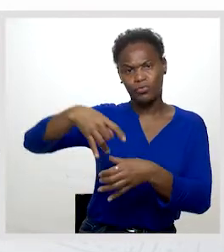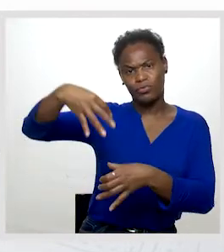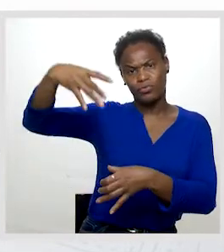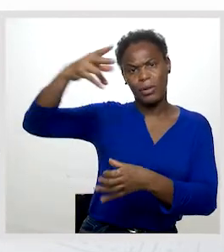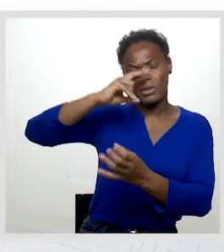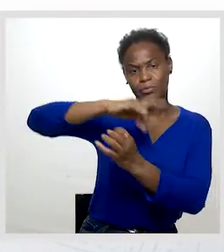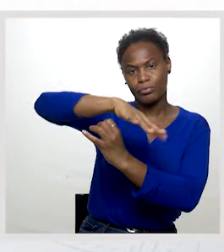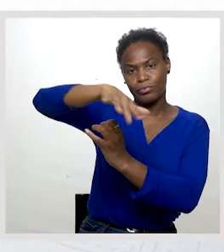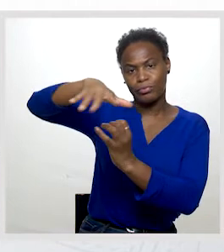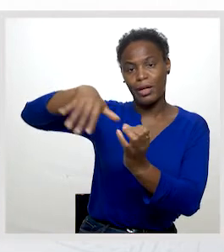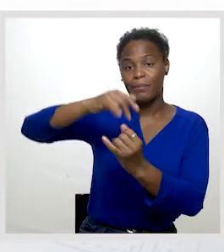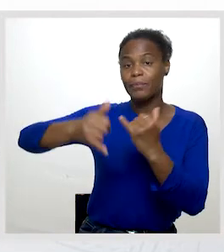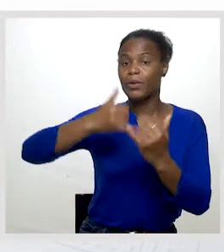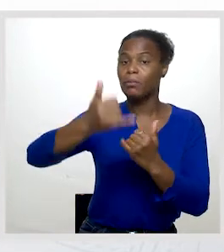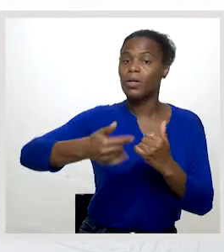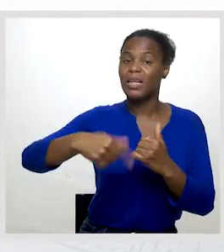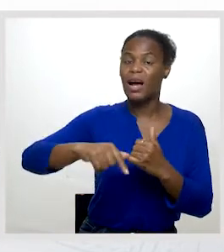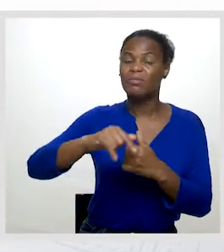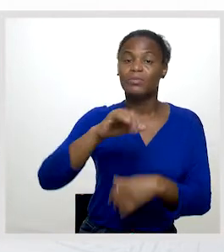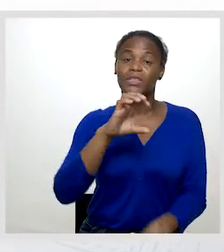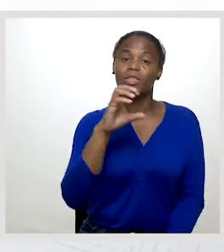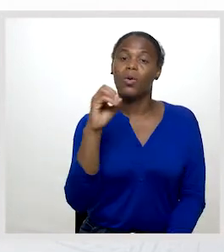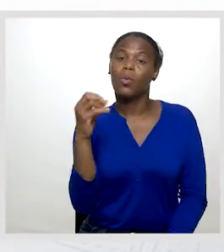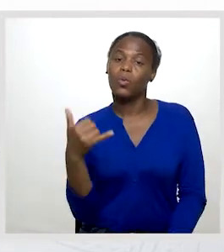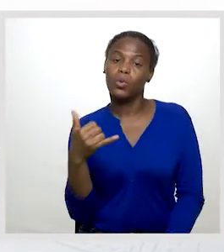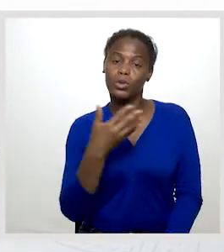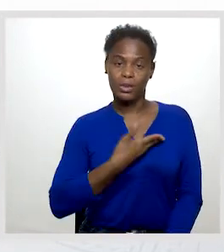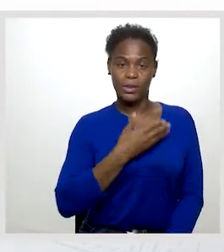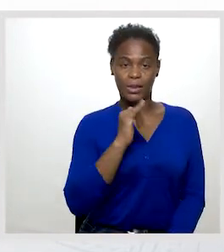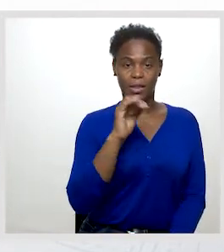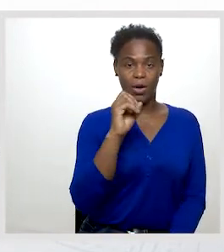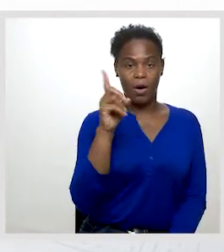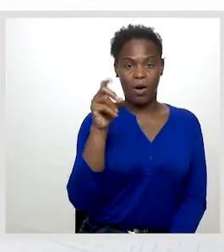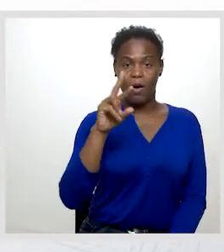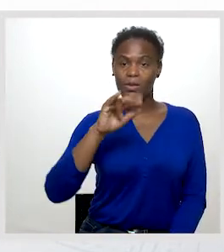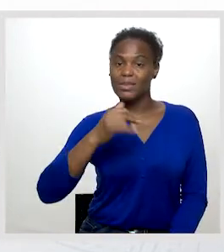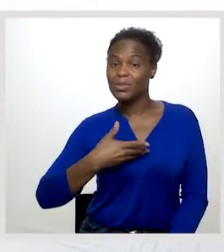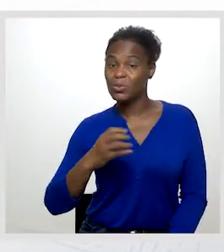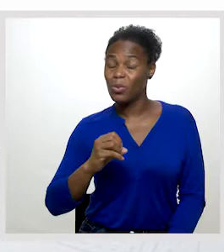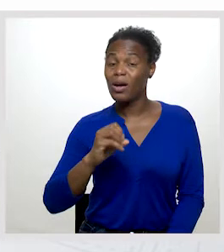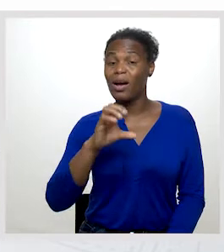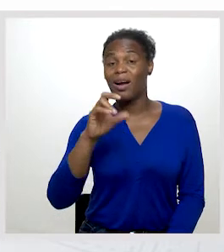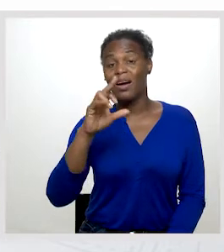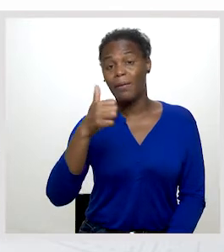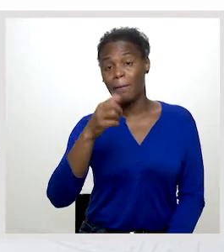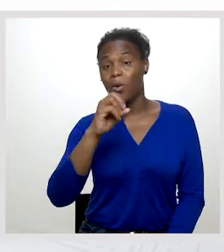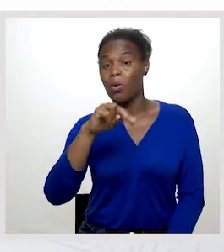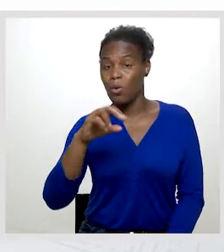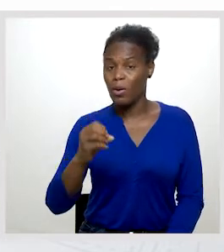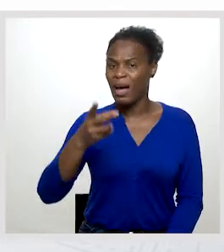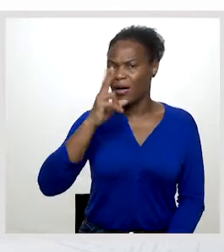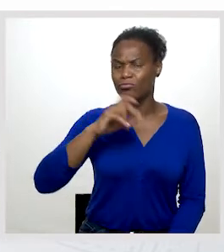para a atmosfera. E depois veio o dióxido de carbono. Também existia em quantidades